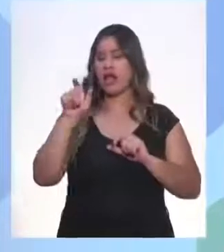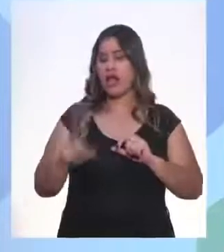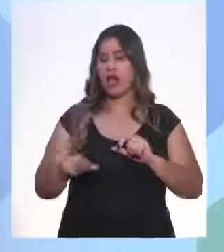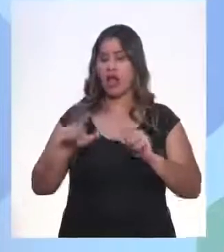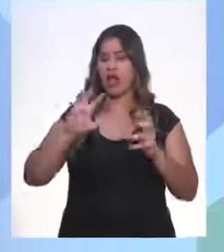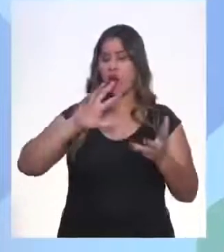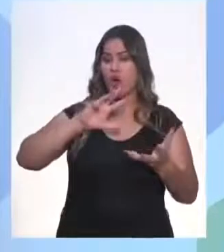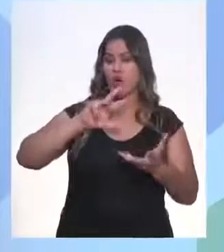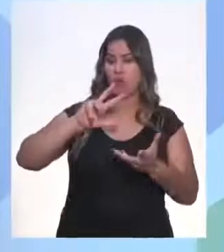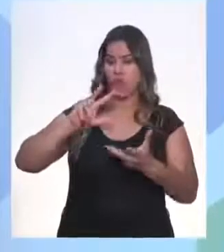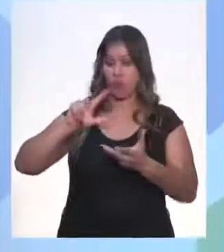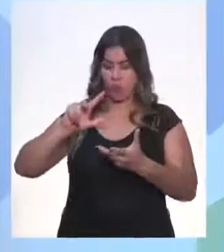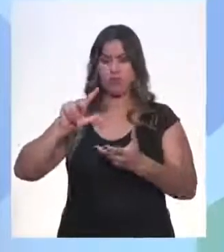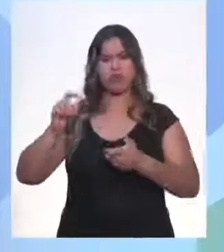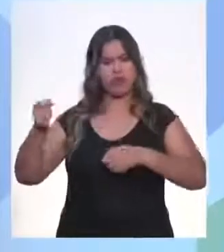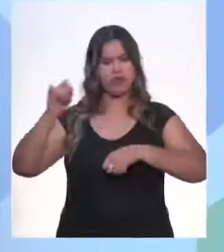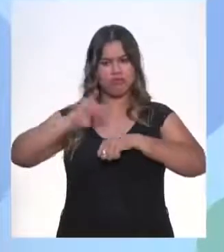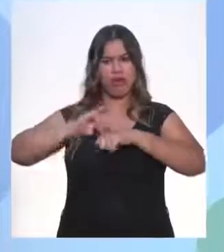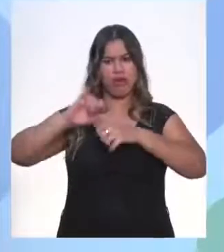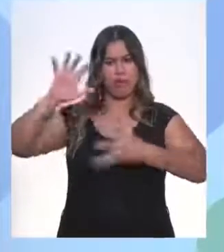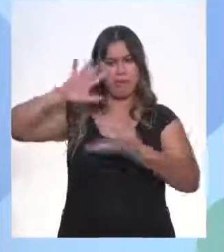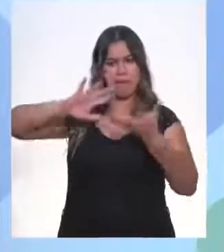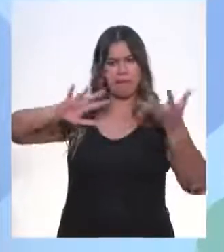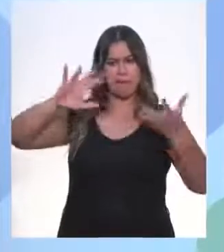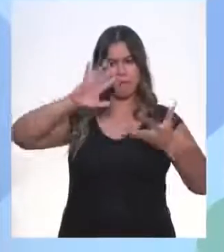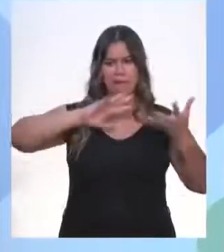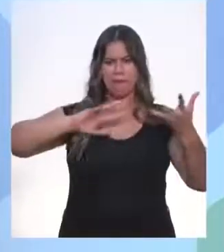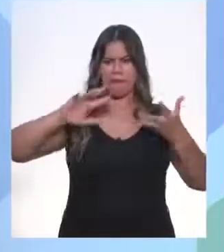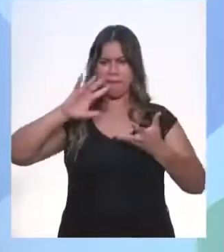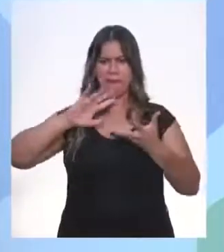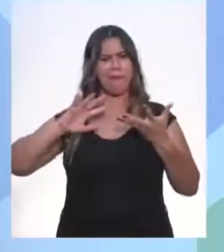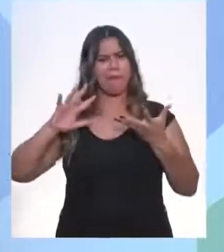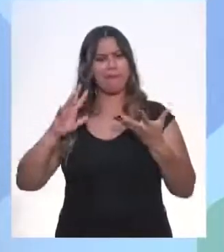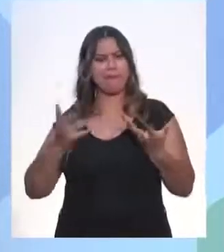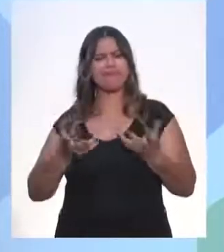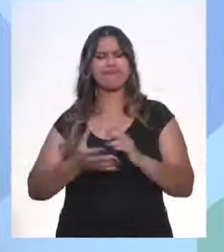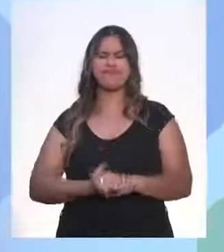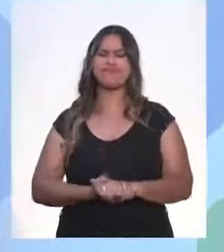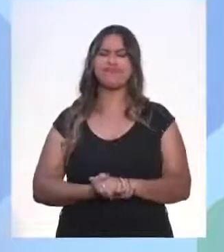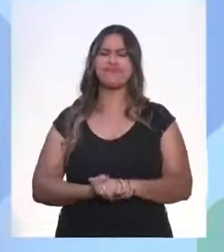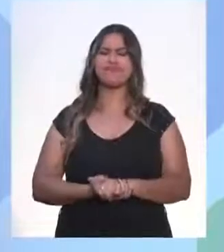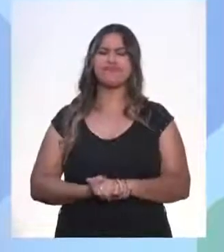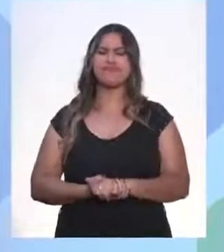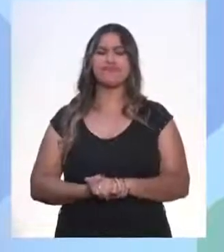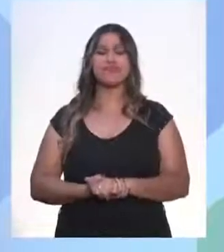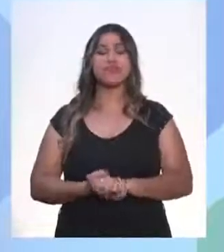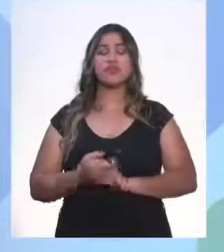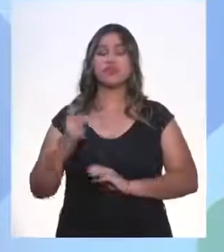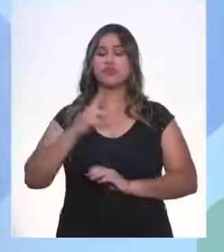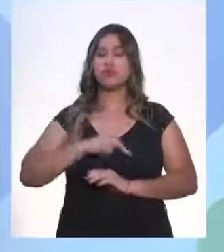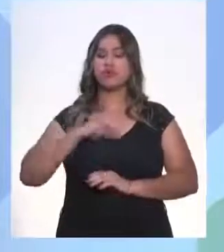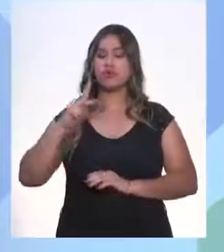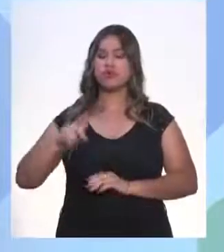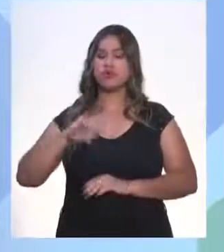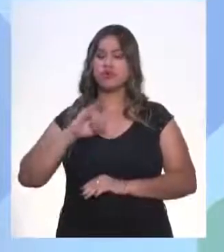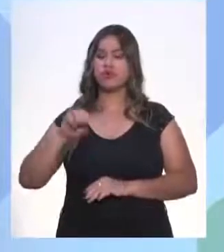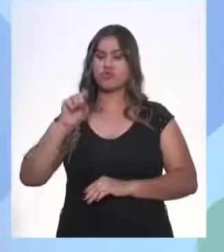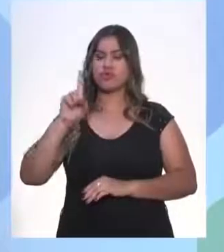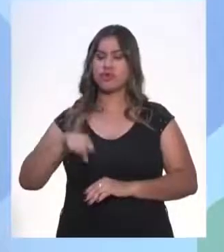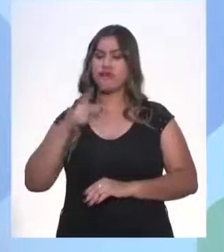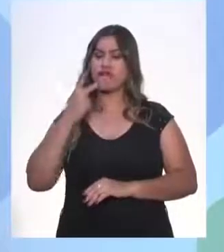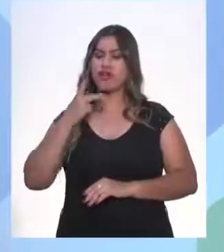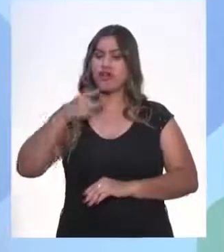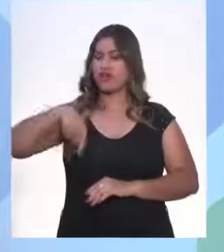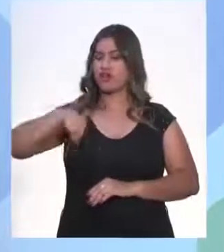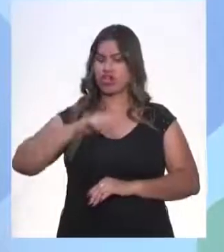é, sim, o centro do universo. Né? Ela é o centro de tudo. Então, o professor José Marques, ele acredita que não somos o